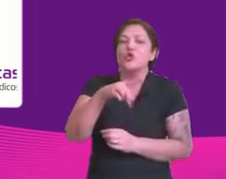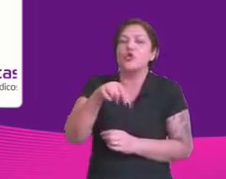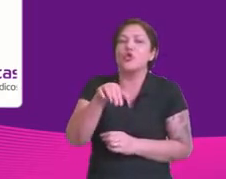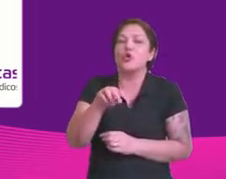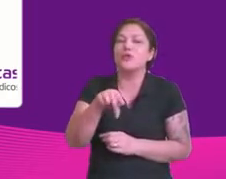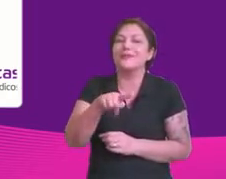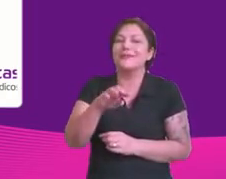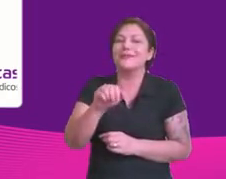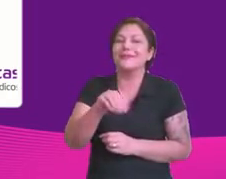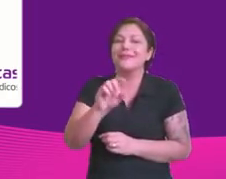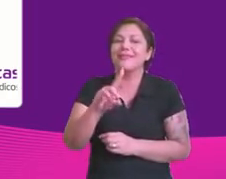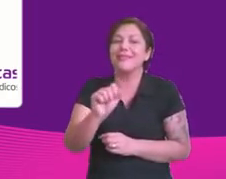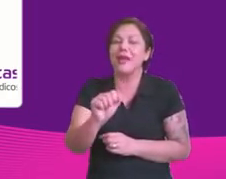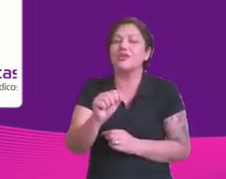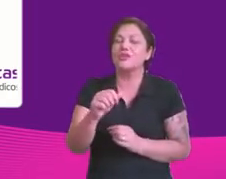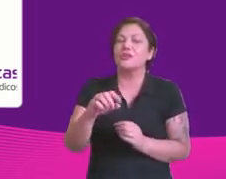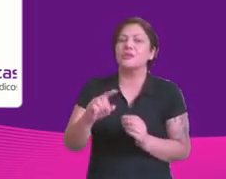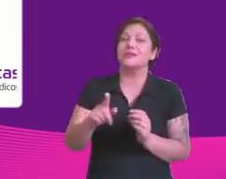durante os